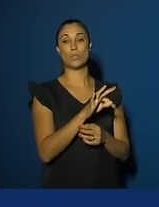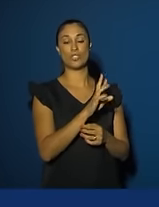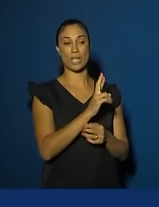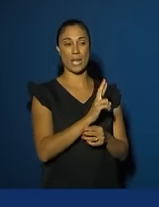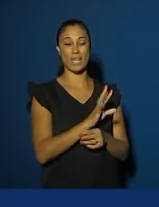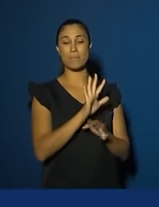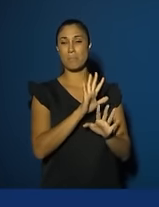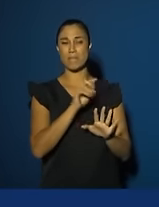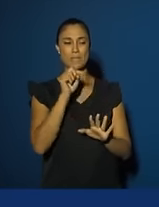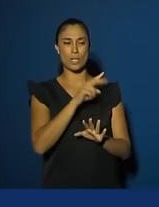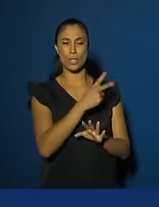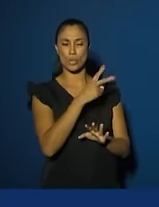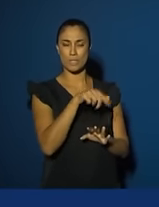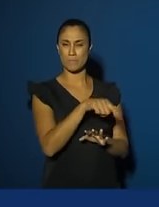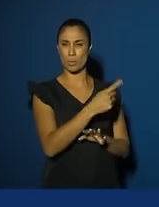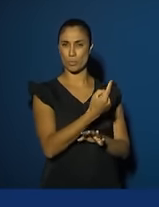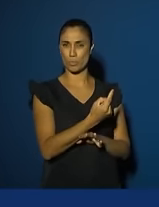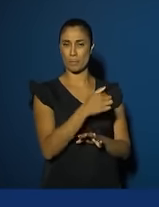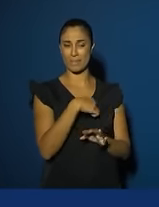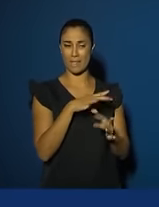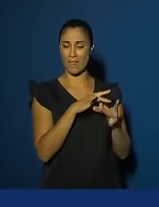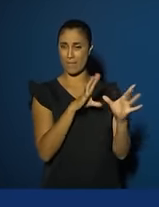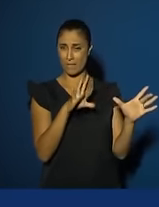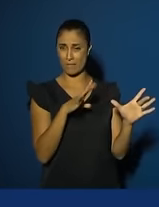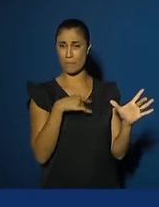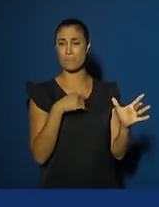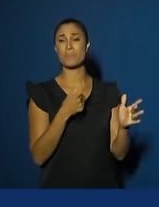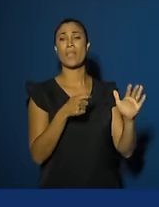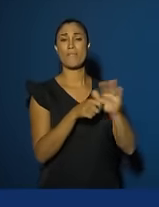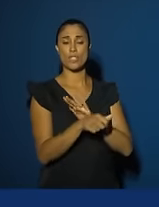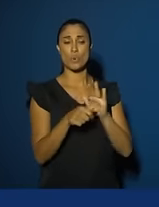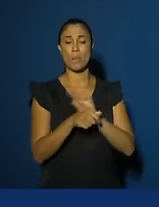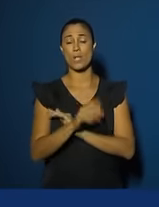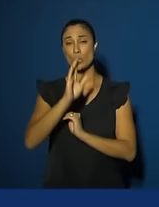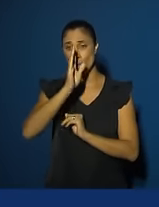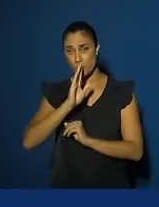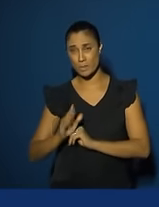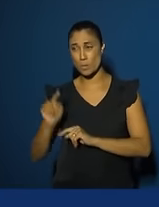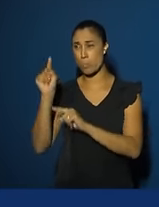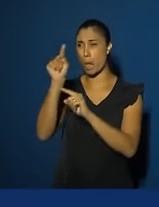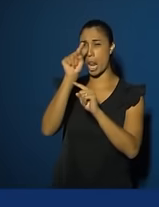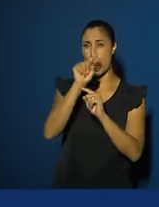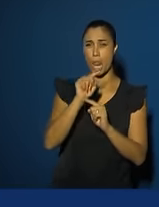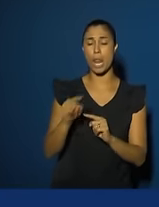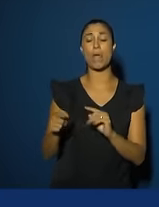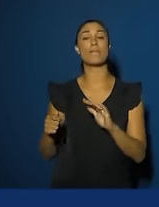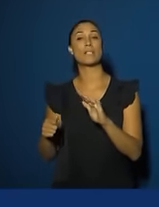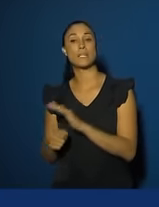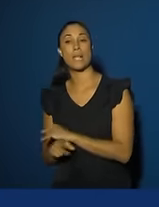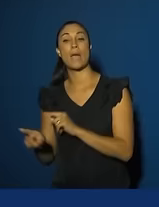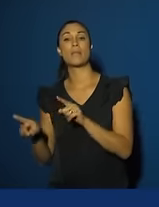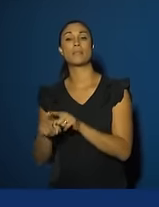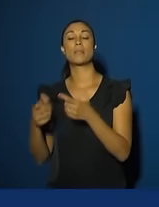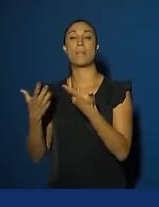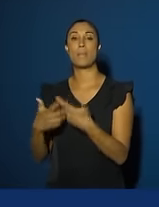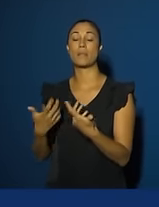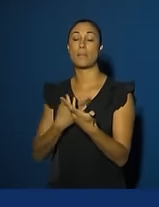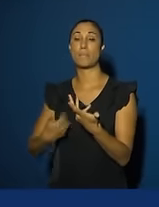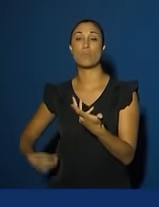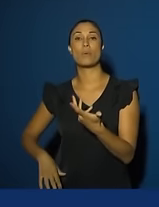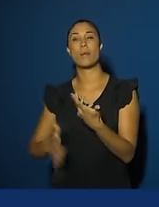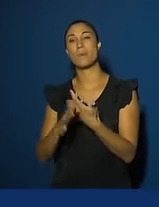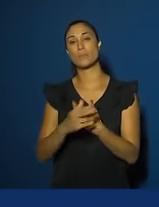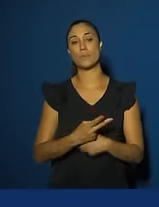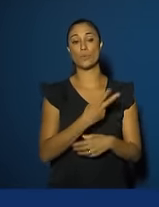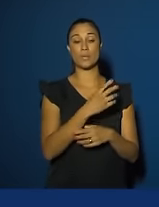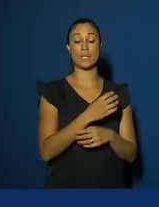2.1 trilhões de reais o que o governo tem livre para locar para investimento no Brasil todo financiar o funcionamento da máquina pública são mais ou menos